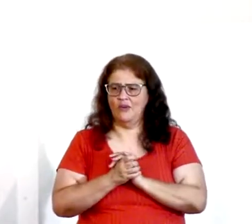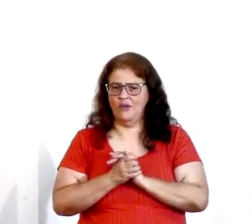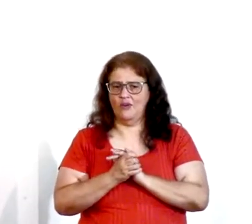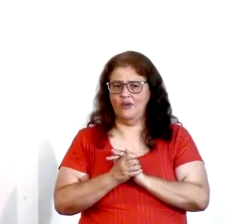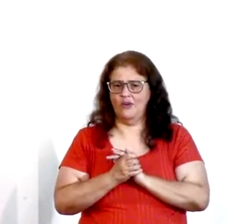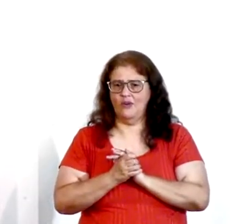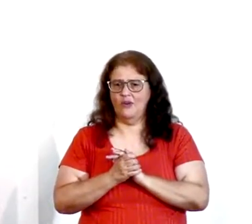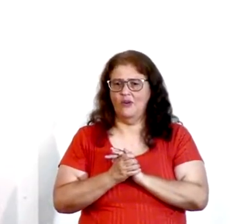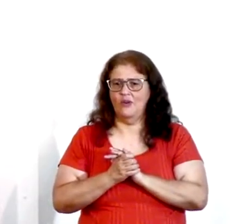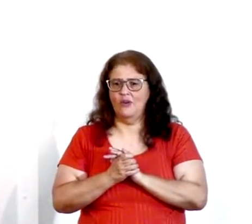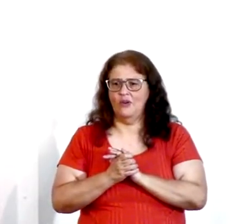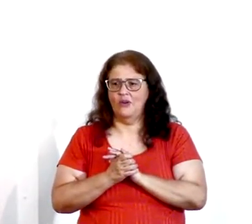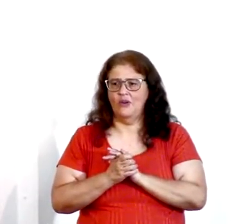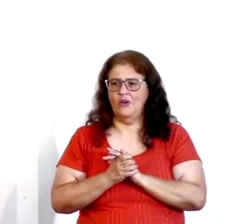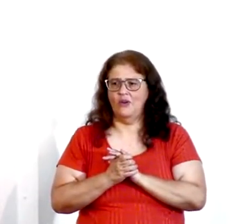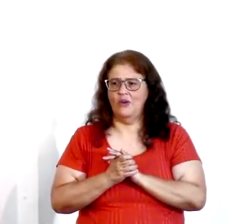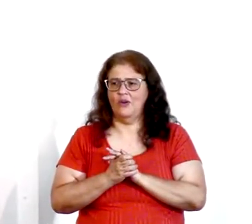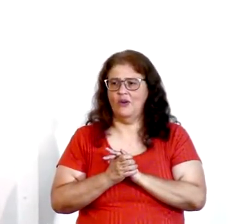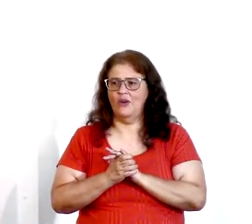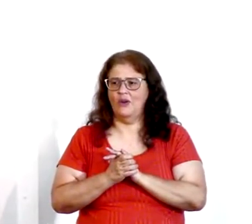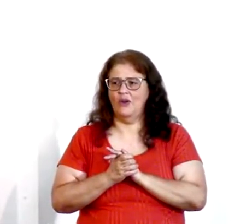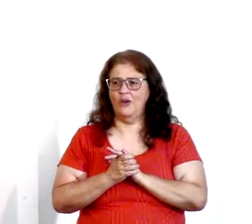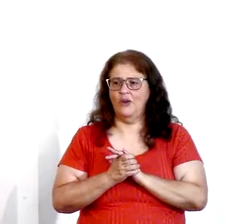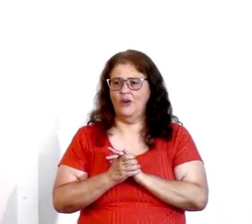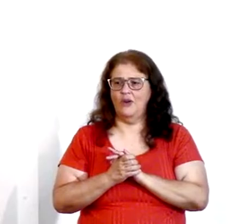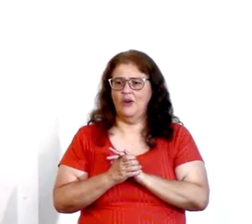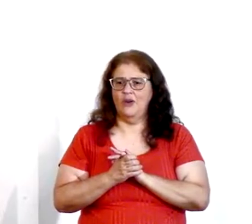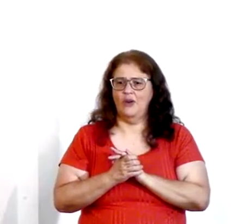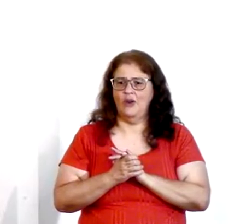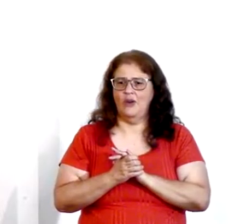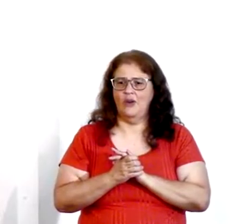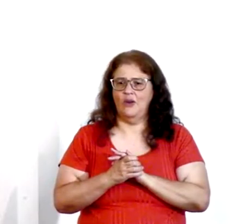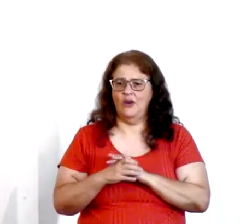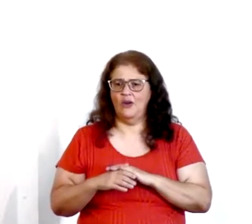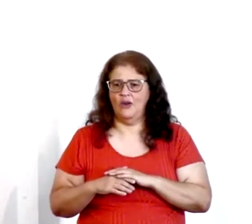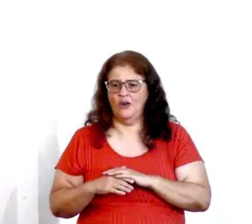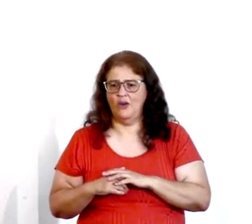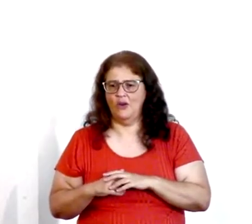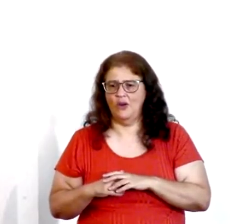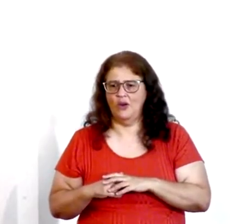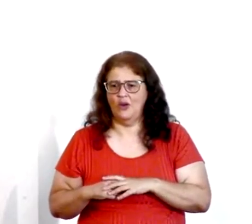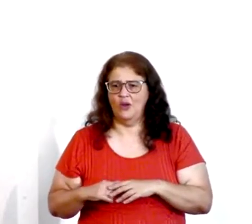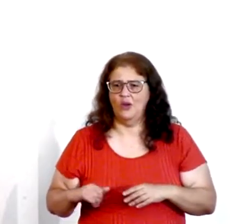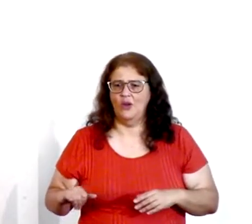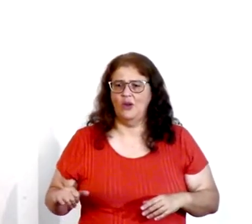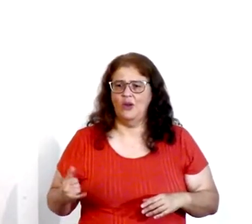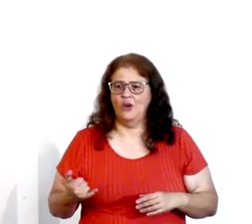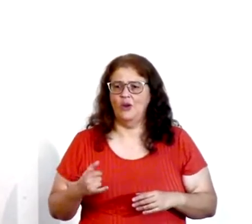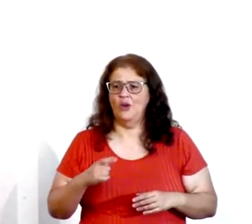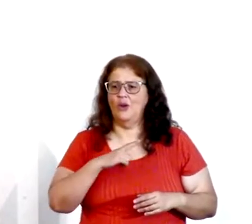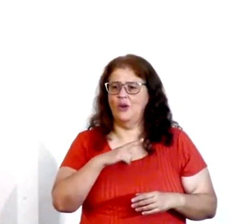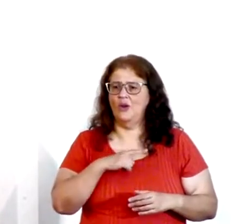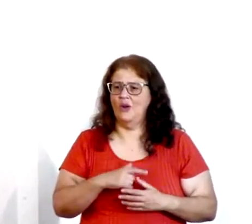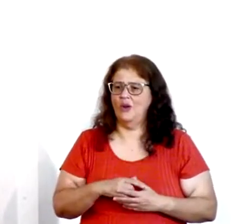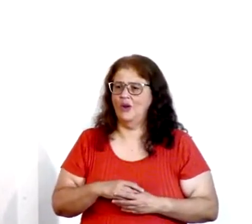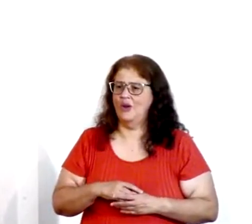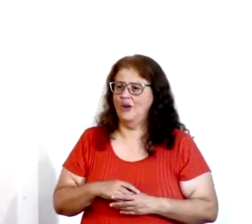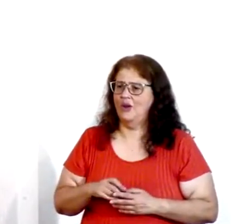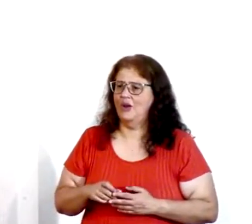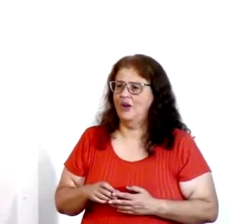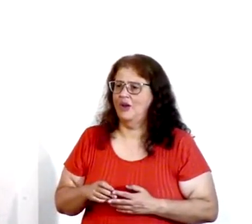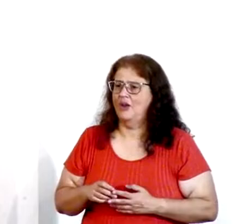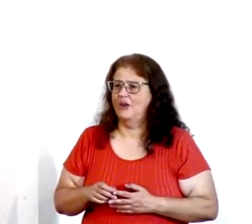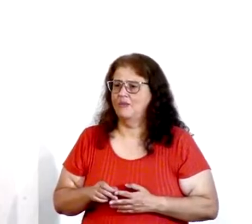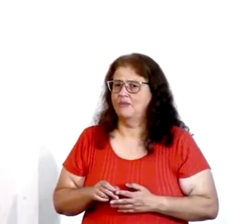quando ela dizia: Paul, você tem um problema com a ira, você é um homem iracundo. E ele, em discussão com a sua esposa,